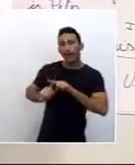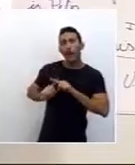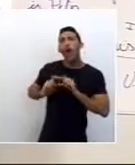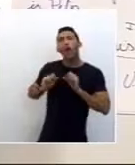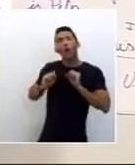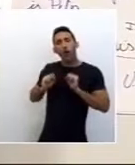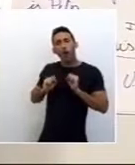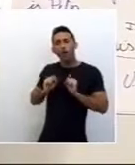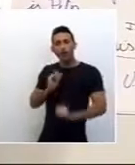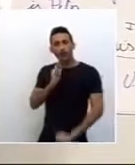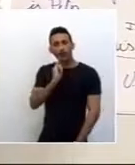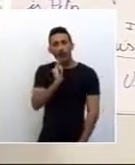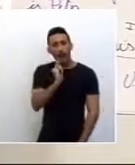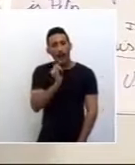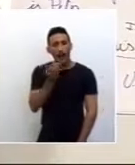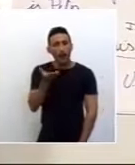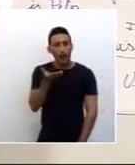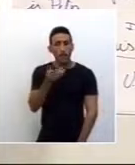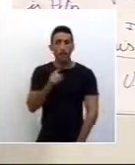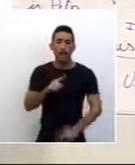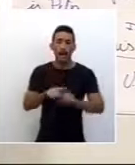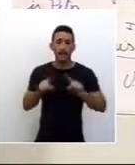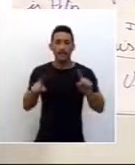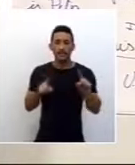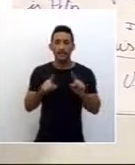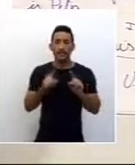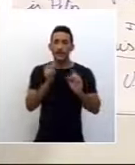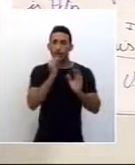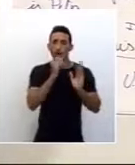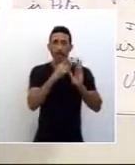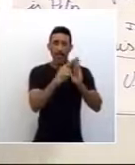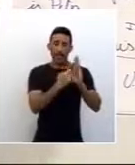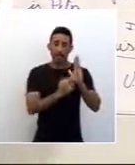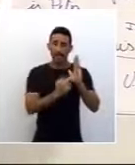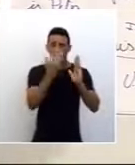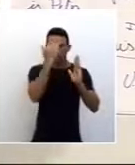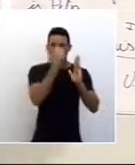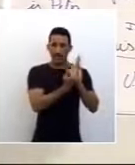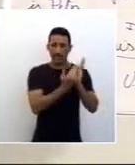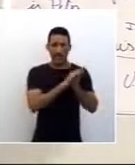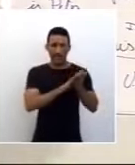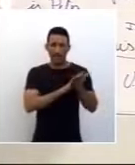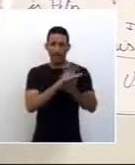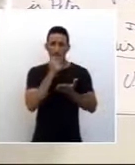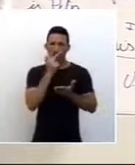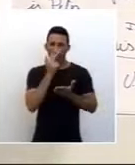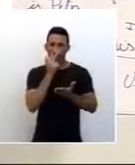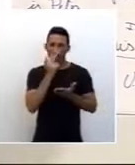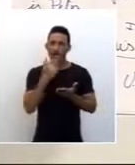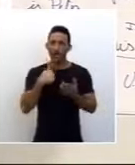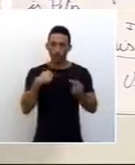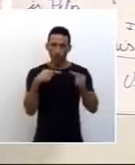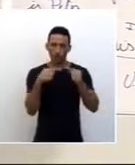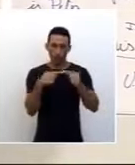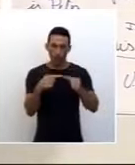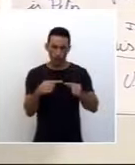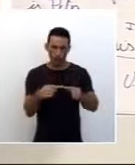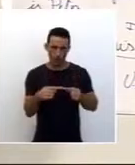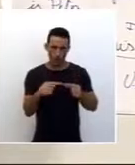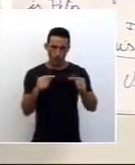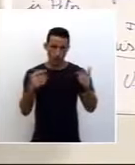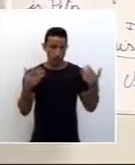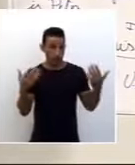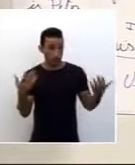agora mas se eu não cumprir aquelas regras Será que eu estou realmente dizendo que eu concordo